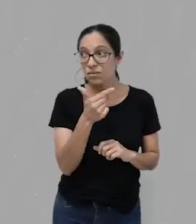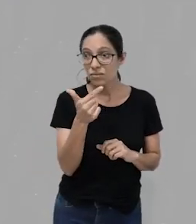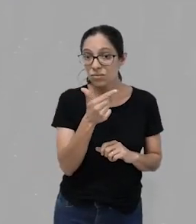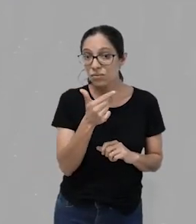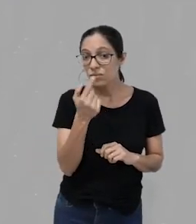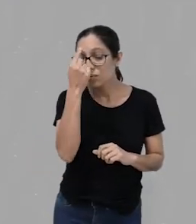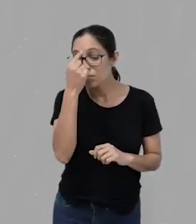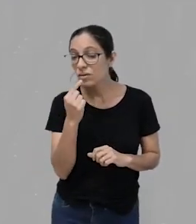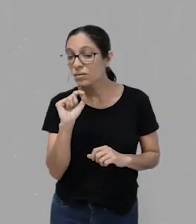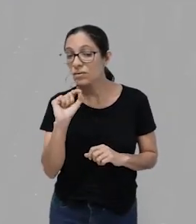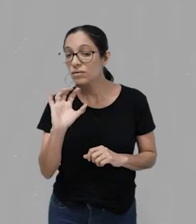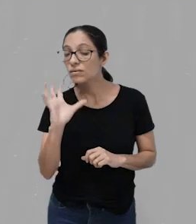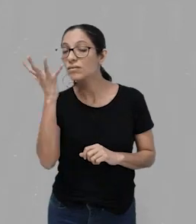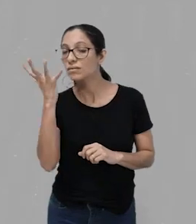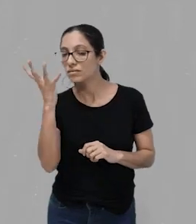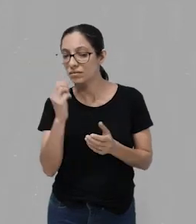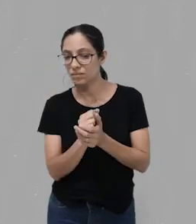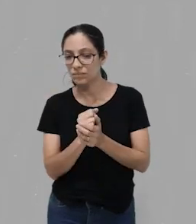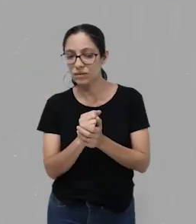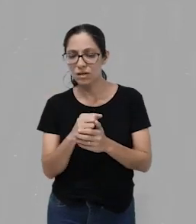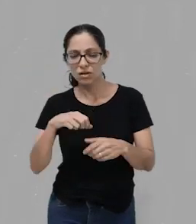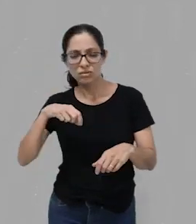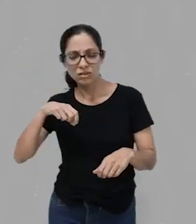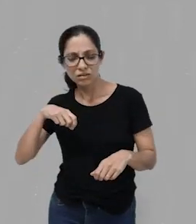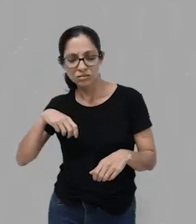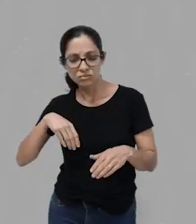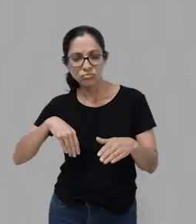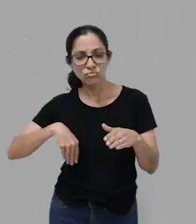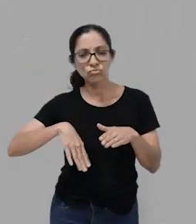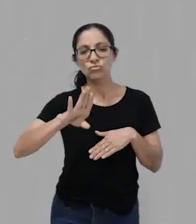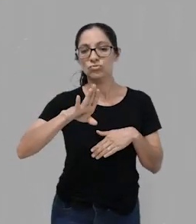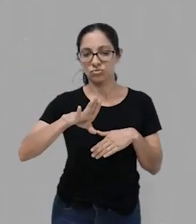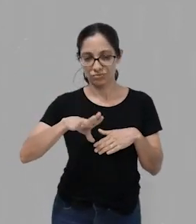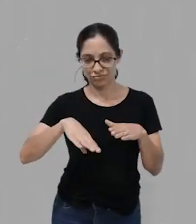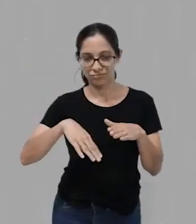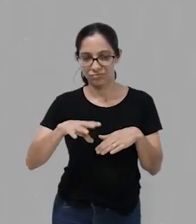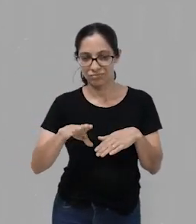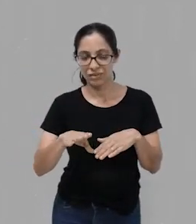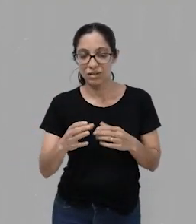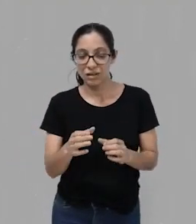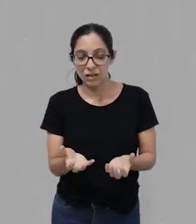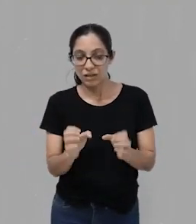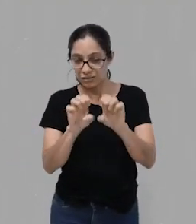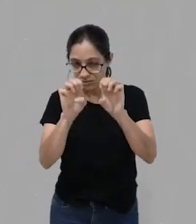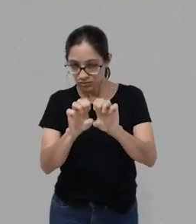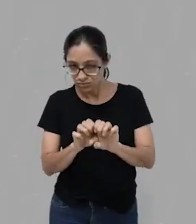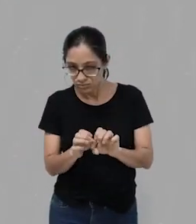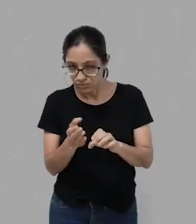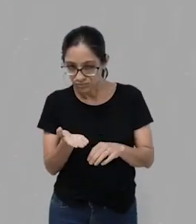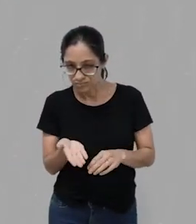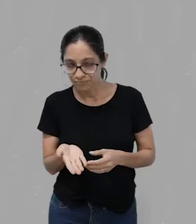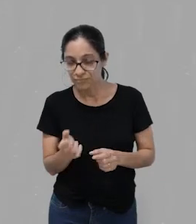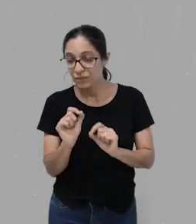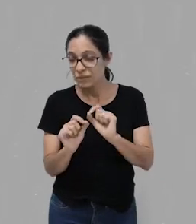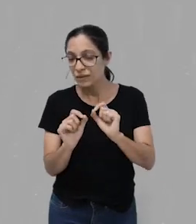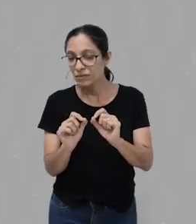aqui, o que acontece? Quando ele chuta, quando ele eleva essa estrutura, o que ele está fazendo? Ele